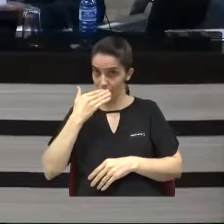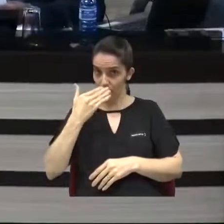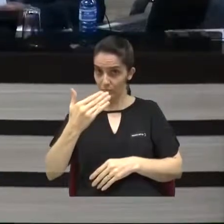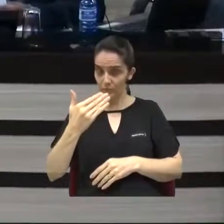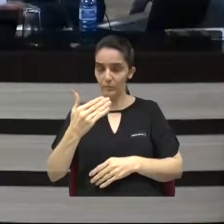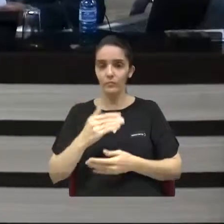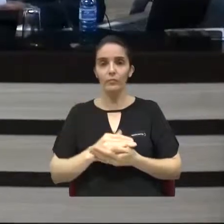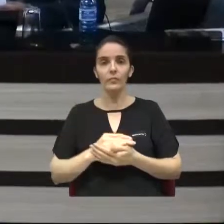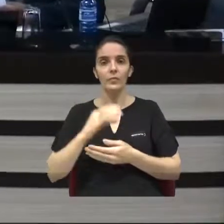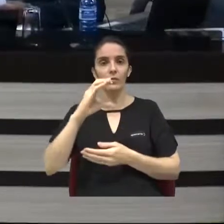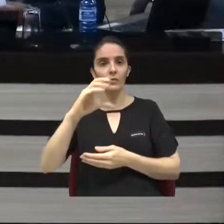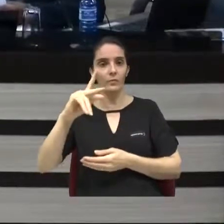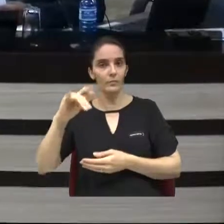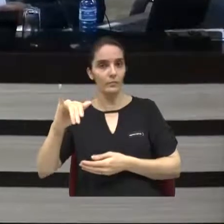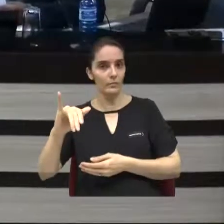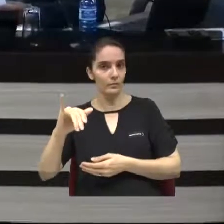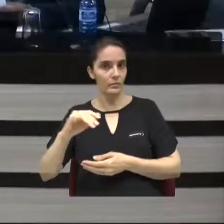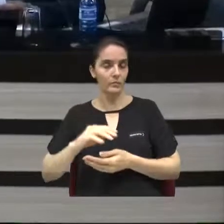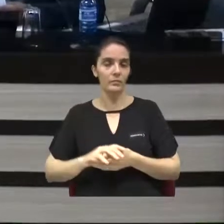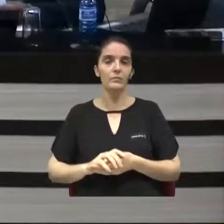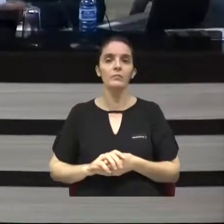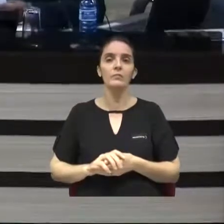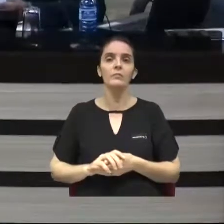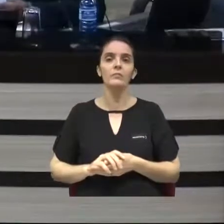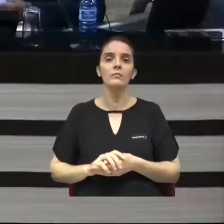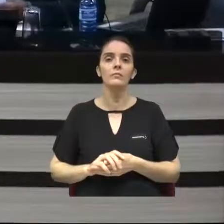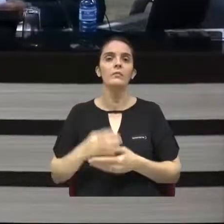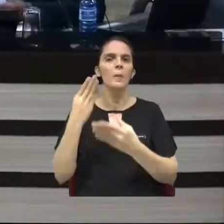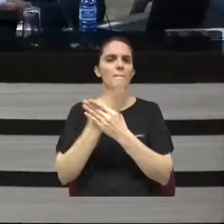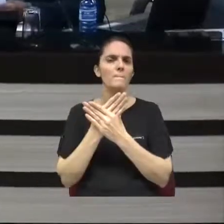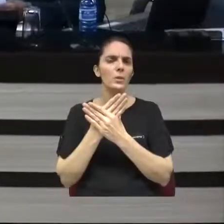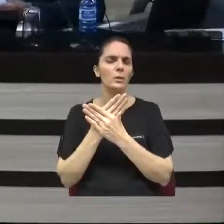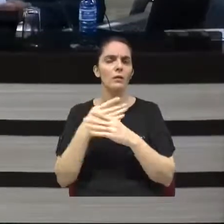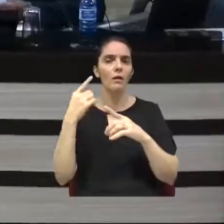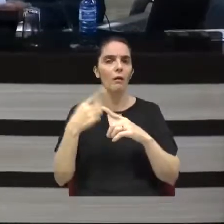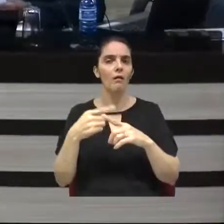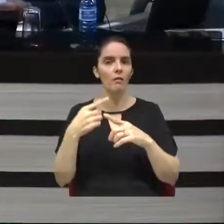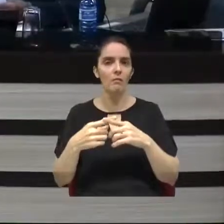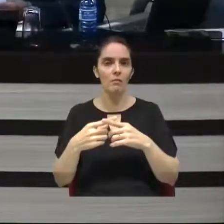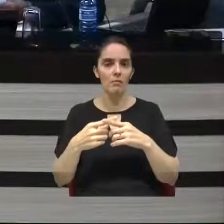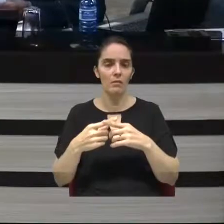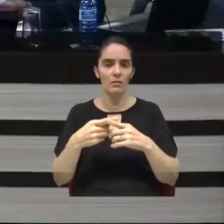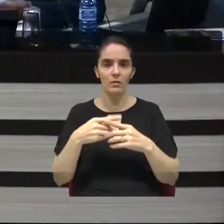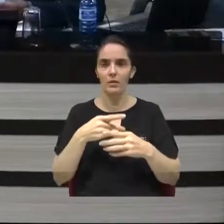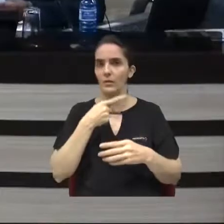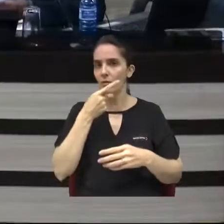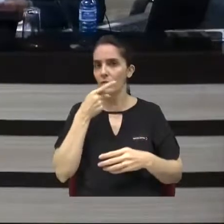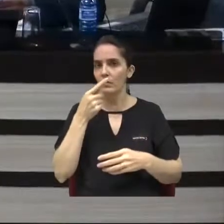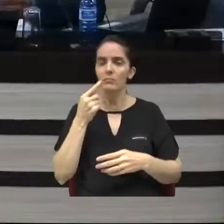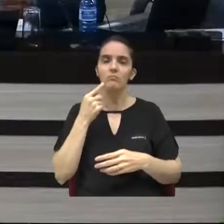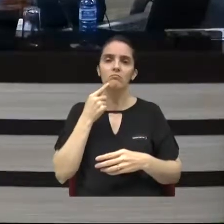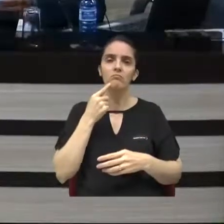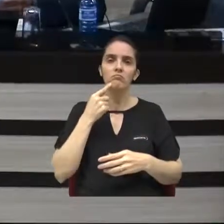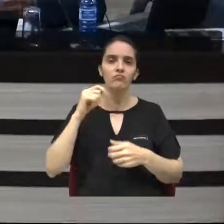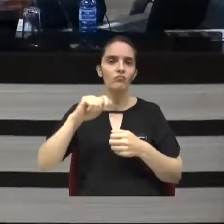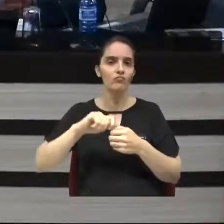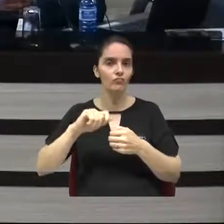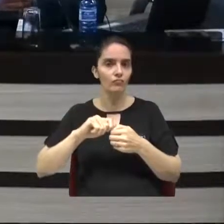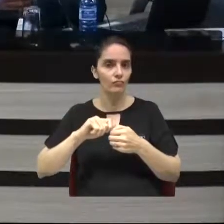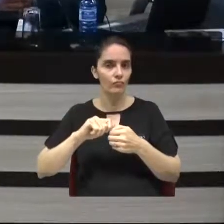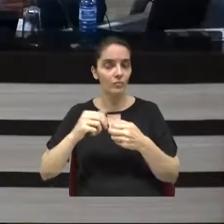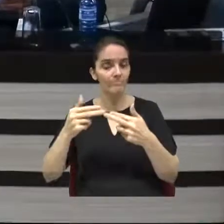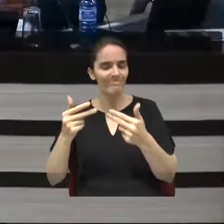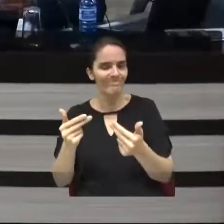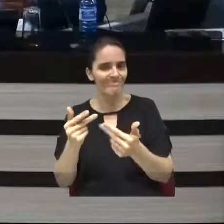de comissão processante com o intuito de apurar suposta quebra de decoro parlamentar no exercício de meu mandato.